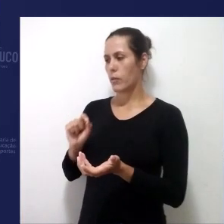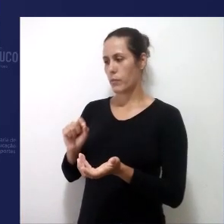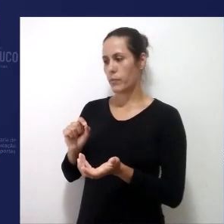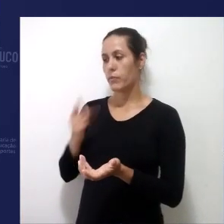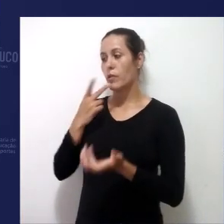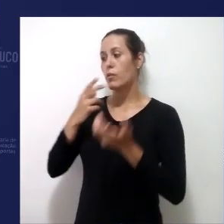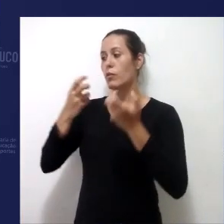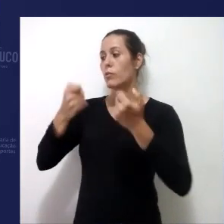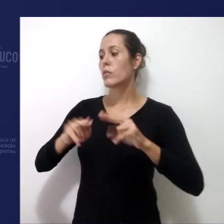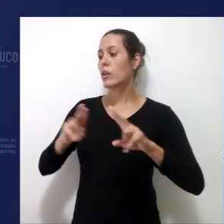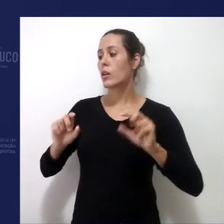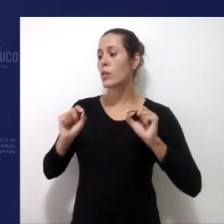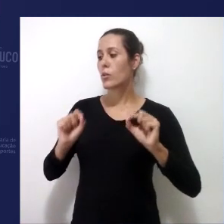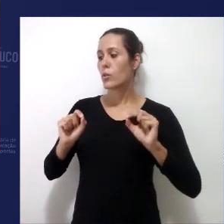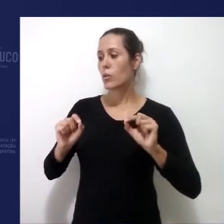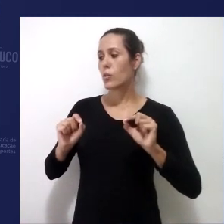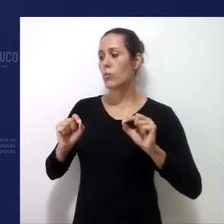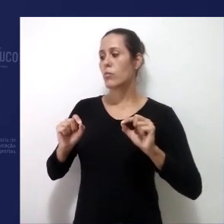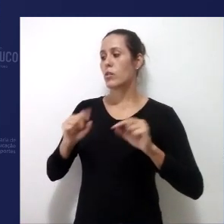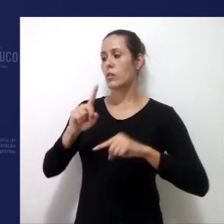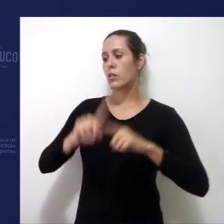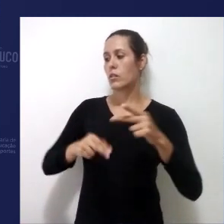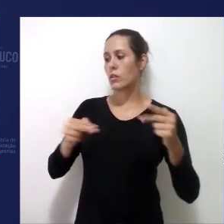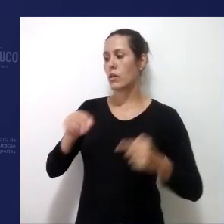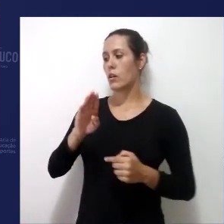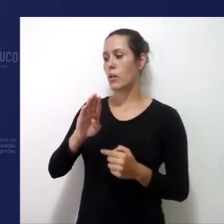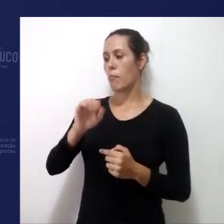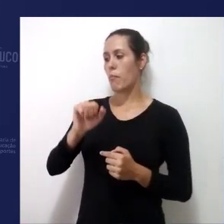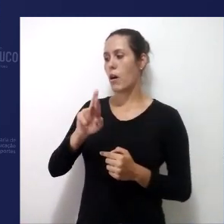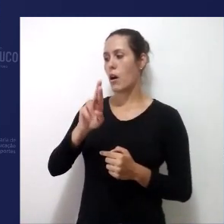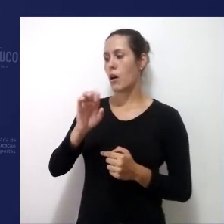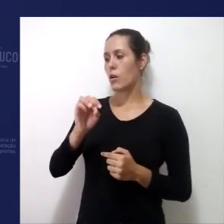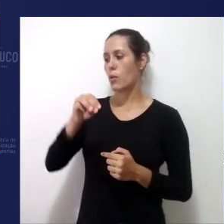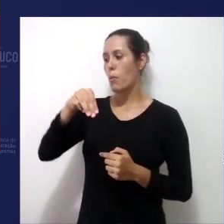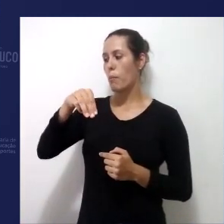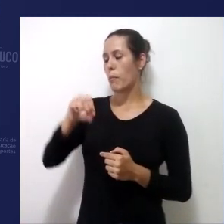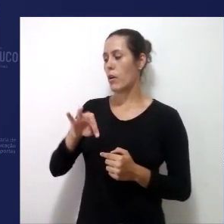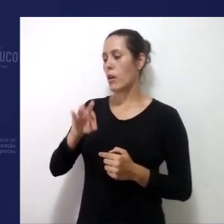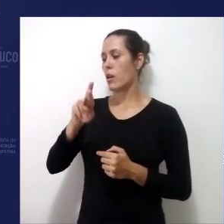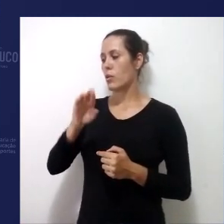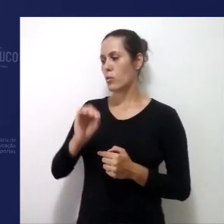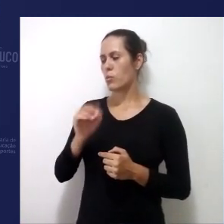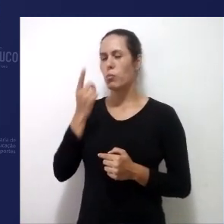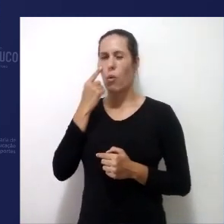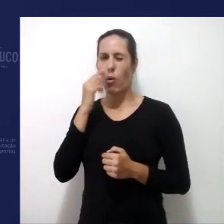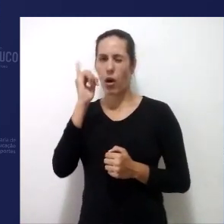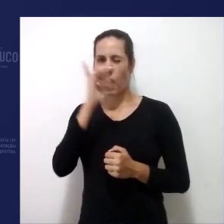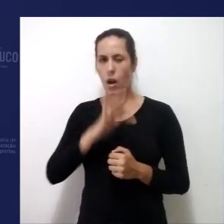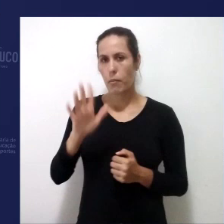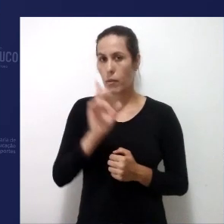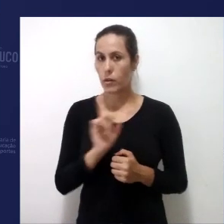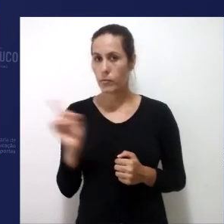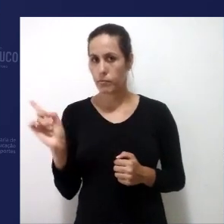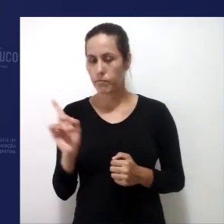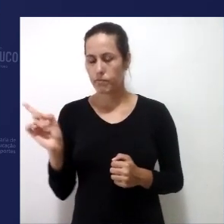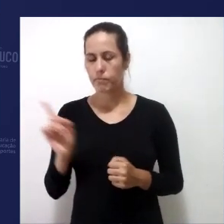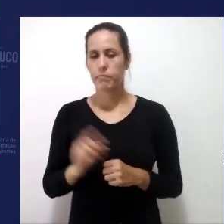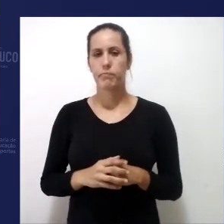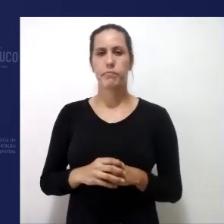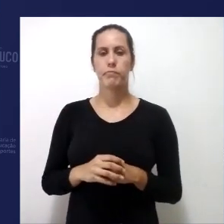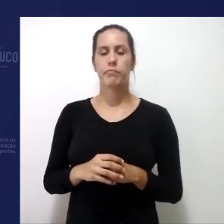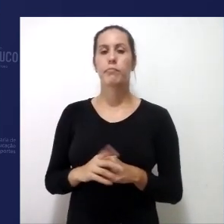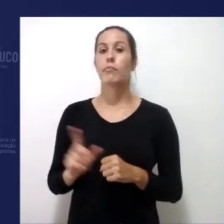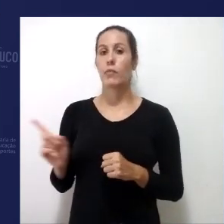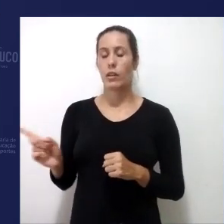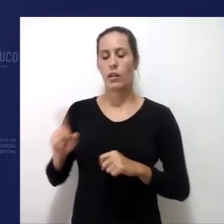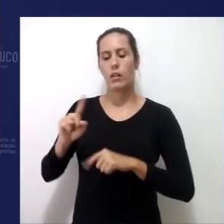fala de pressão atmosférica, eu vou falar sobre um instrumento que é o barômetro. Observe na telinha, né? O que é